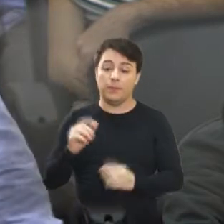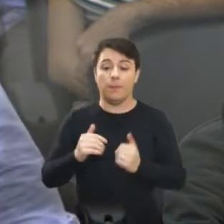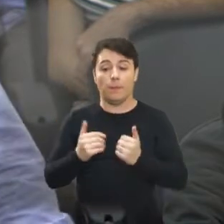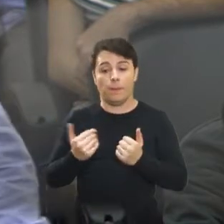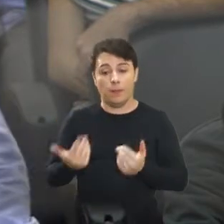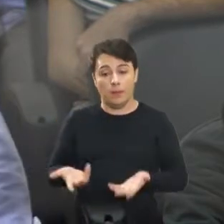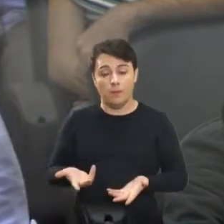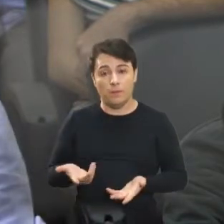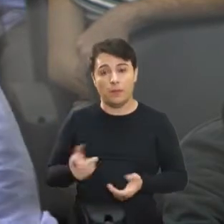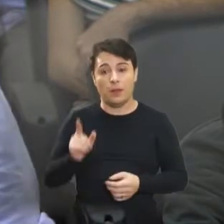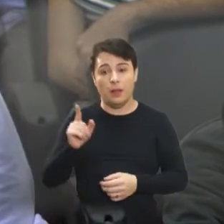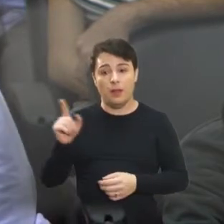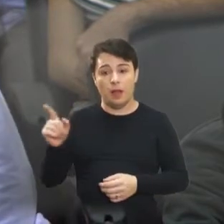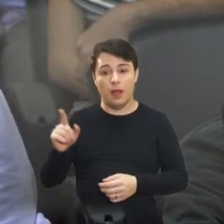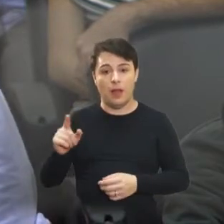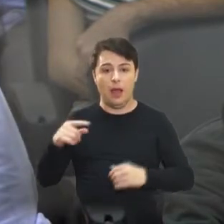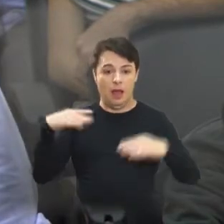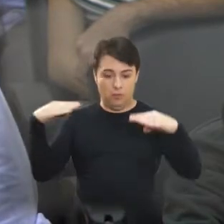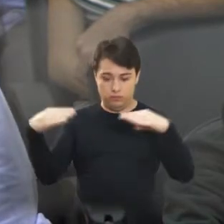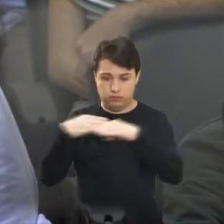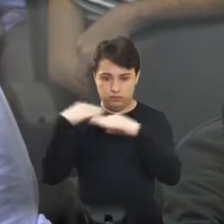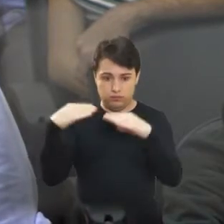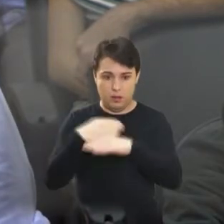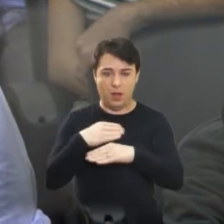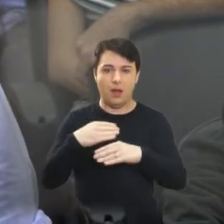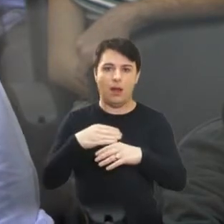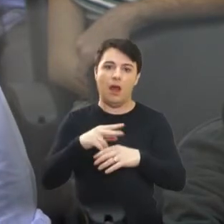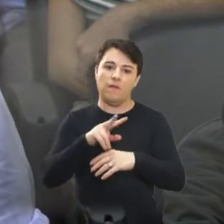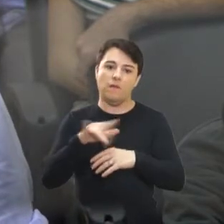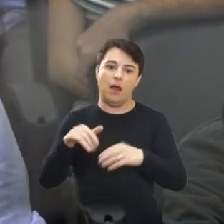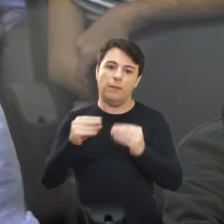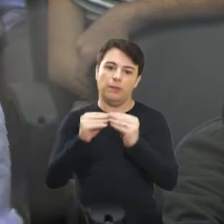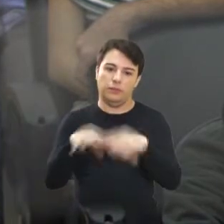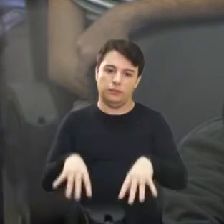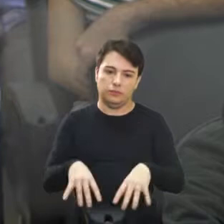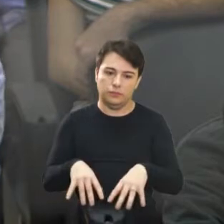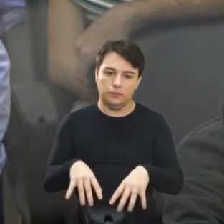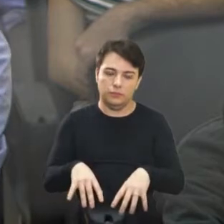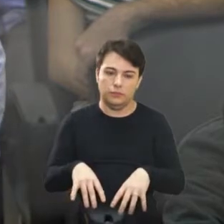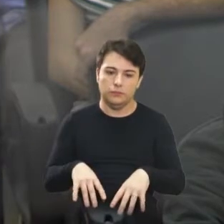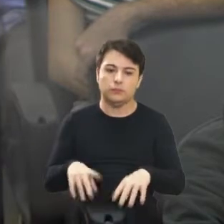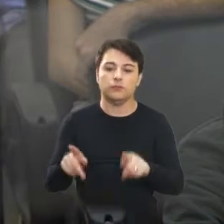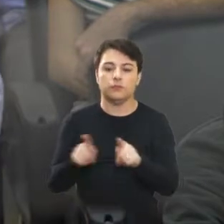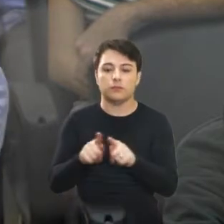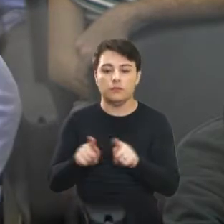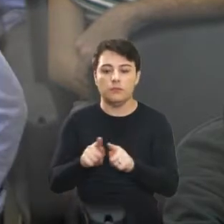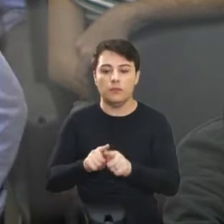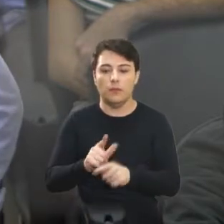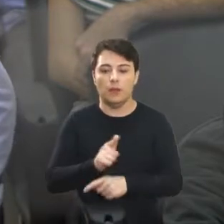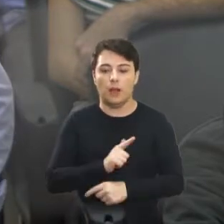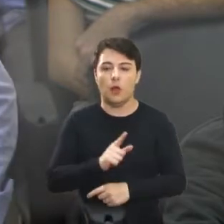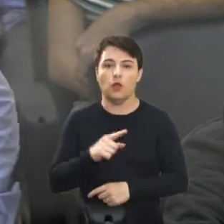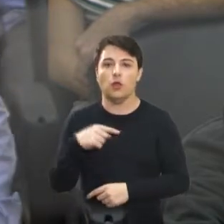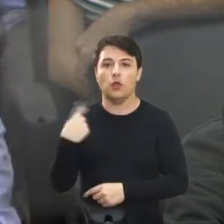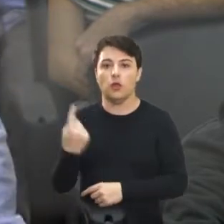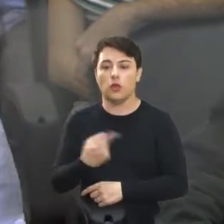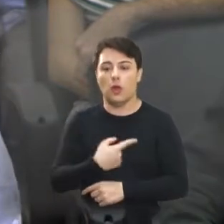falando em precarizar a mobilidade urbana, né? E o que nós temos ali de dados enquanto